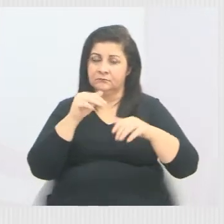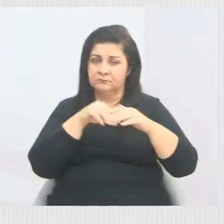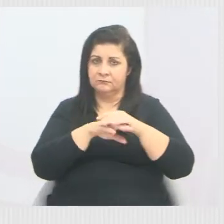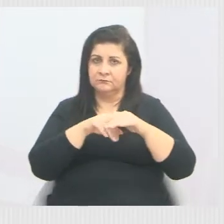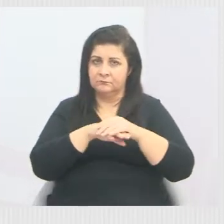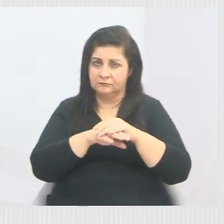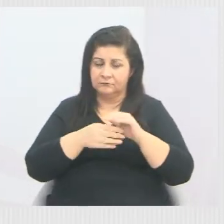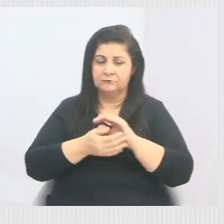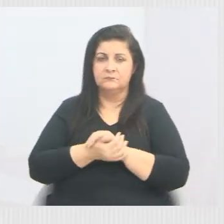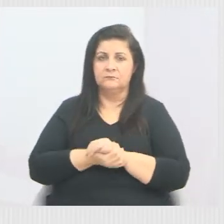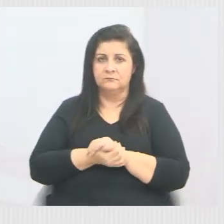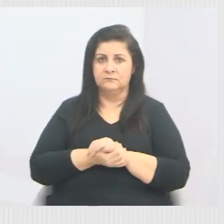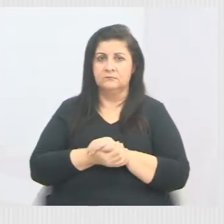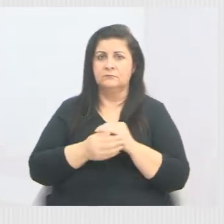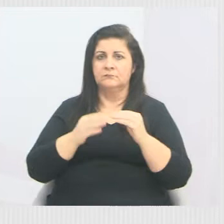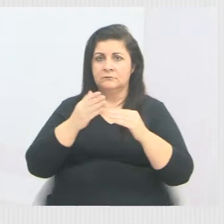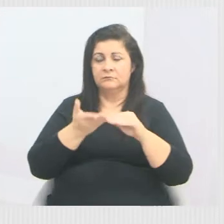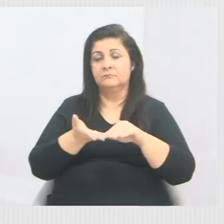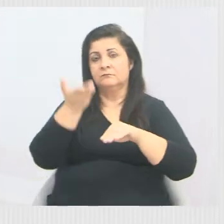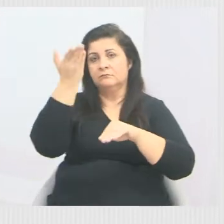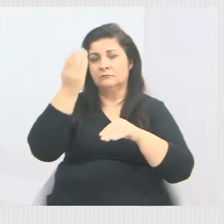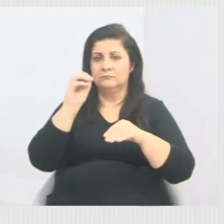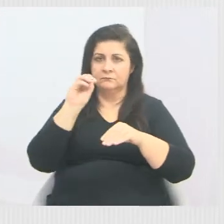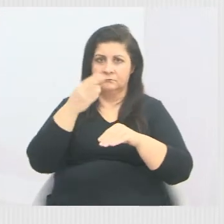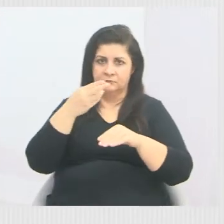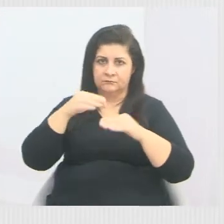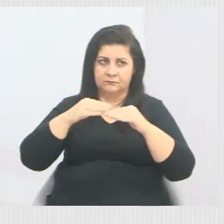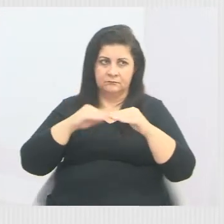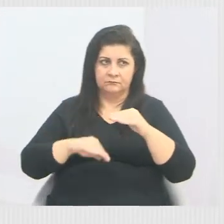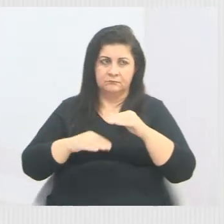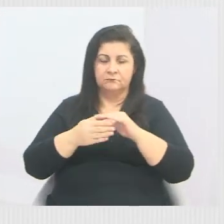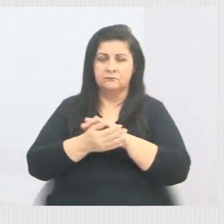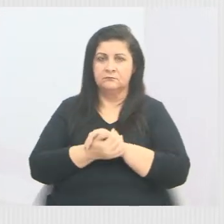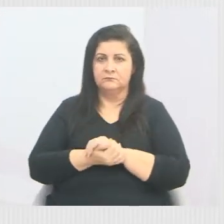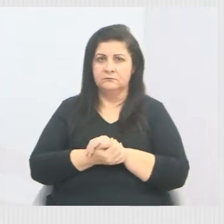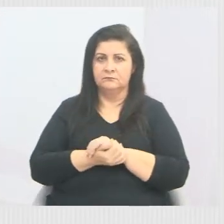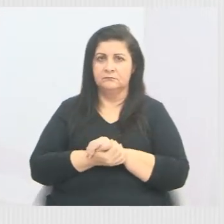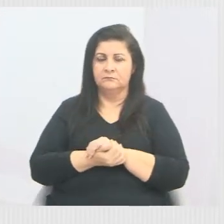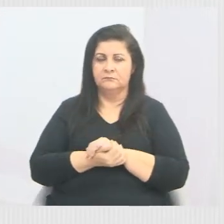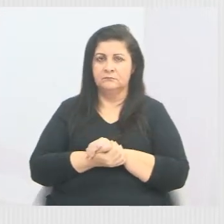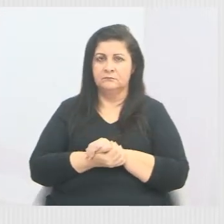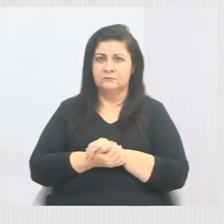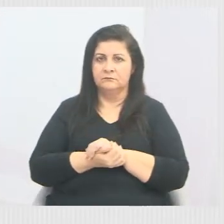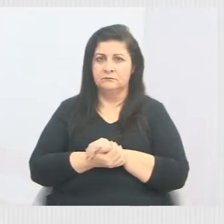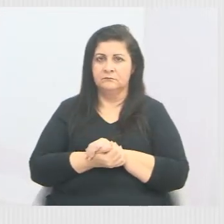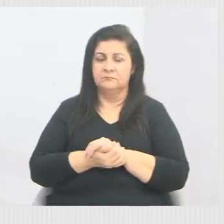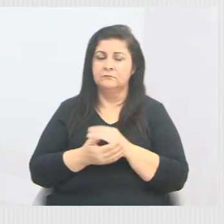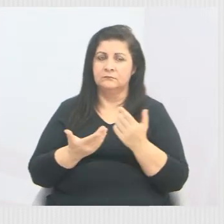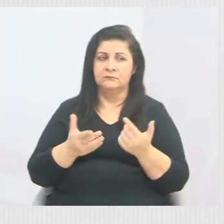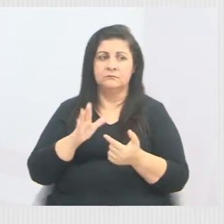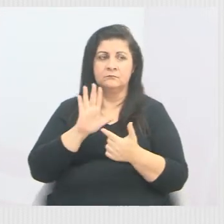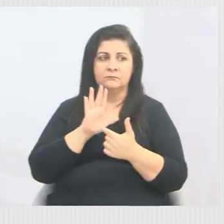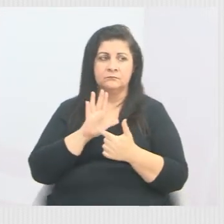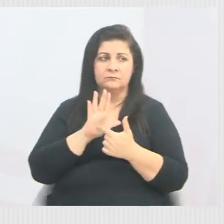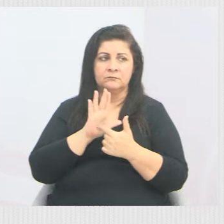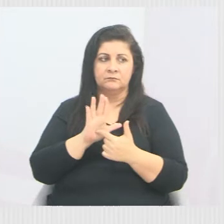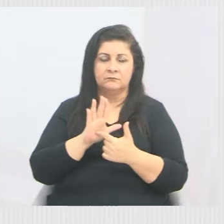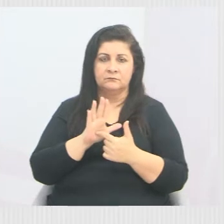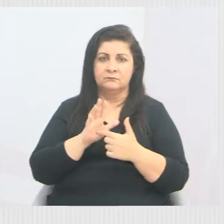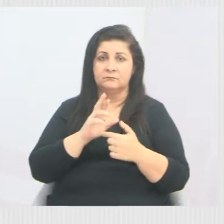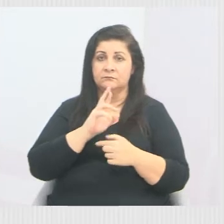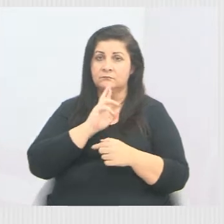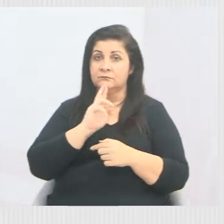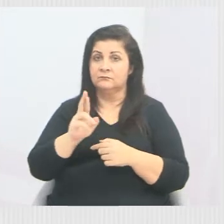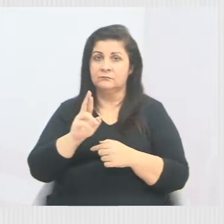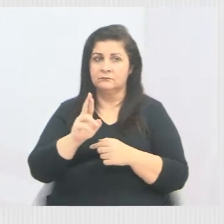sua dívida, ele é diminuído desse montante. Desse montante diminuindo, você tem o